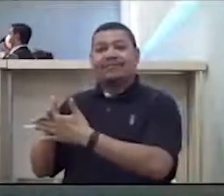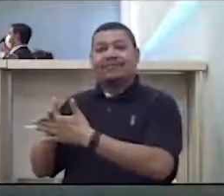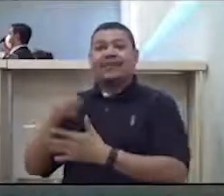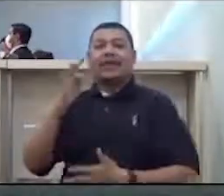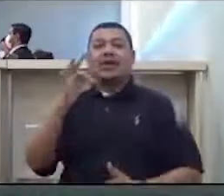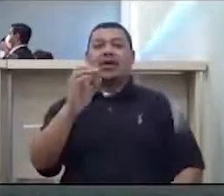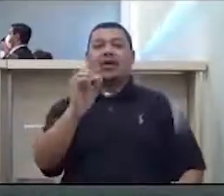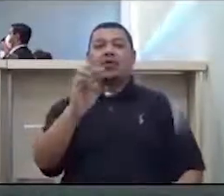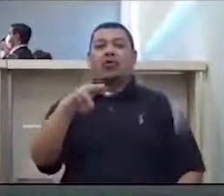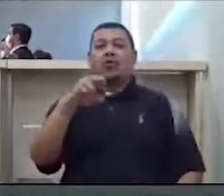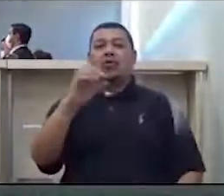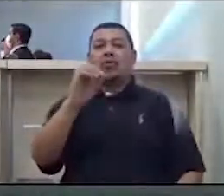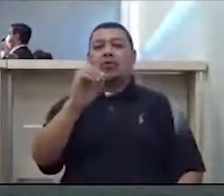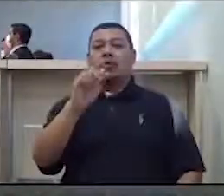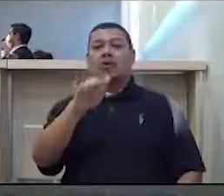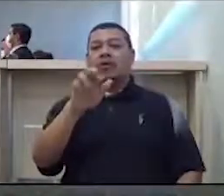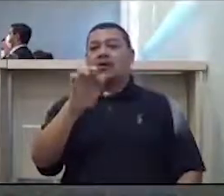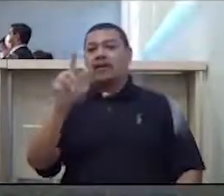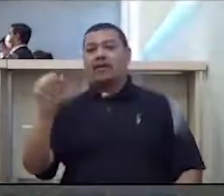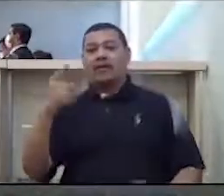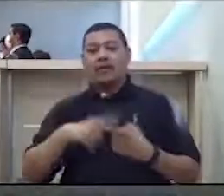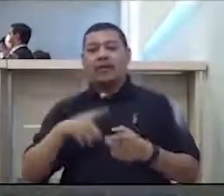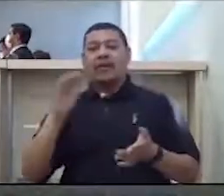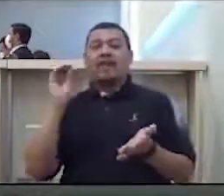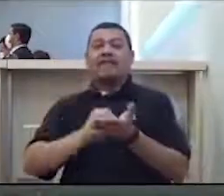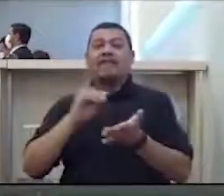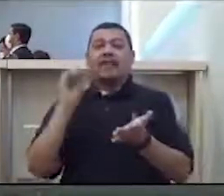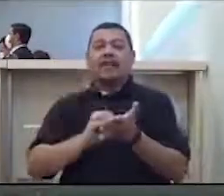tomografia por falta de competência,